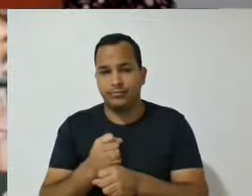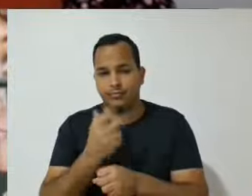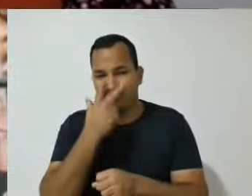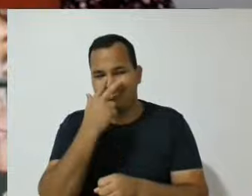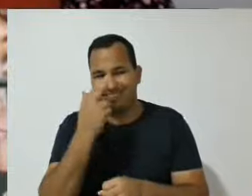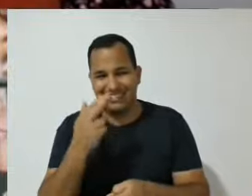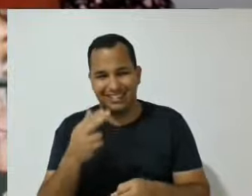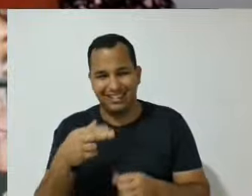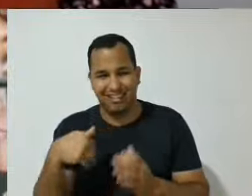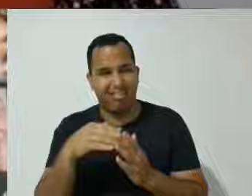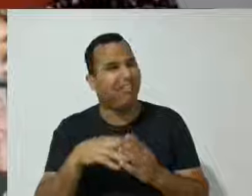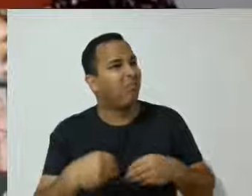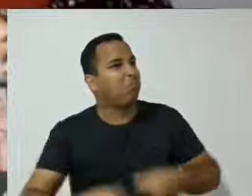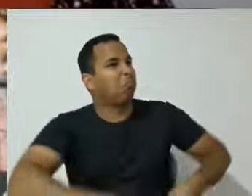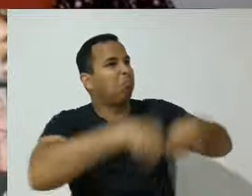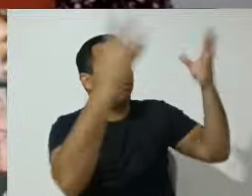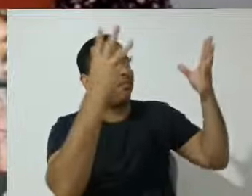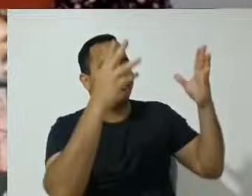eles De uma crescem. mesada.